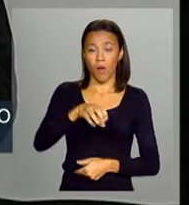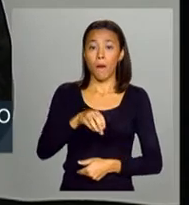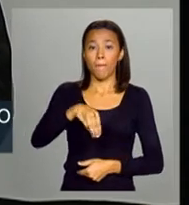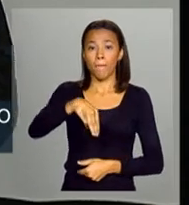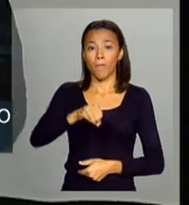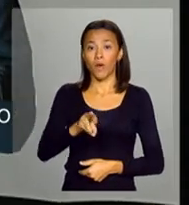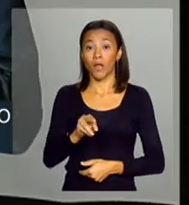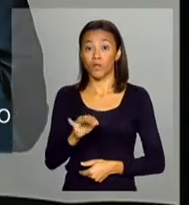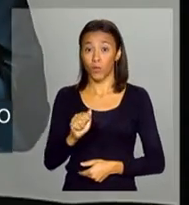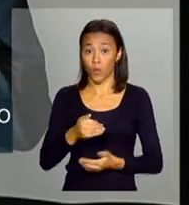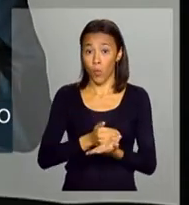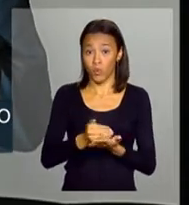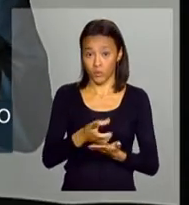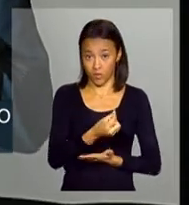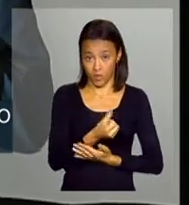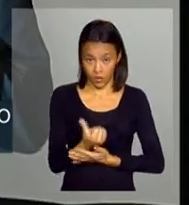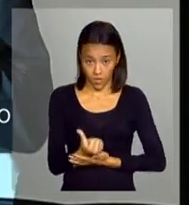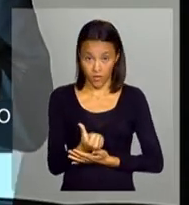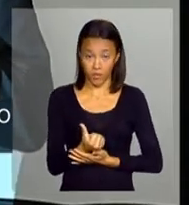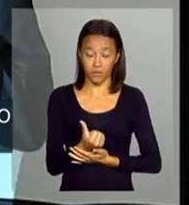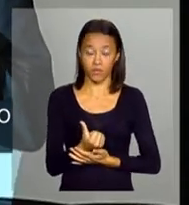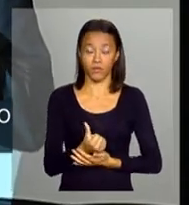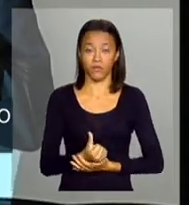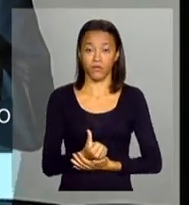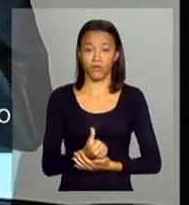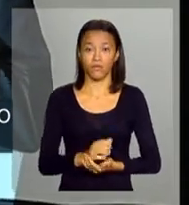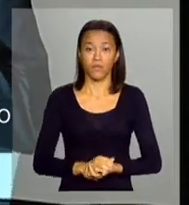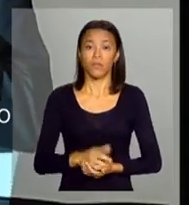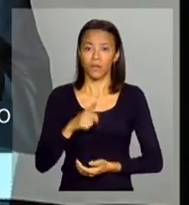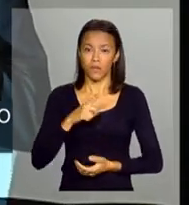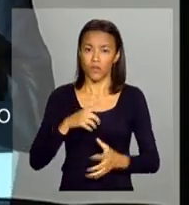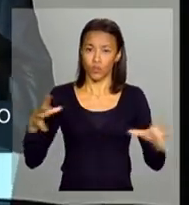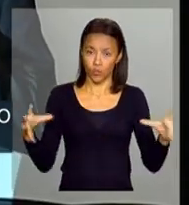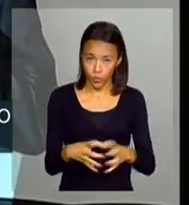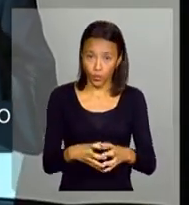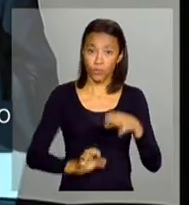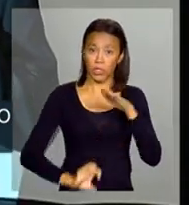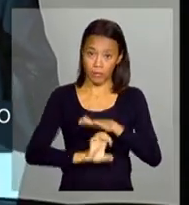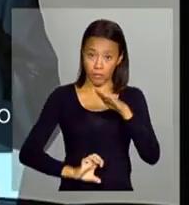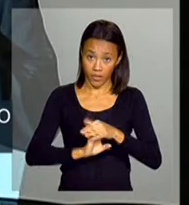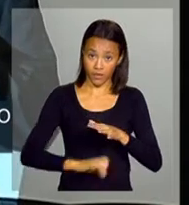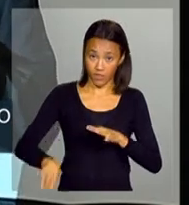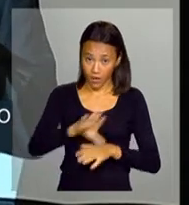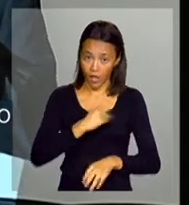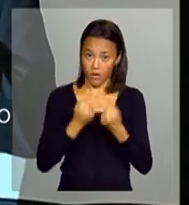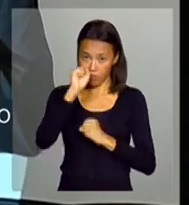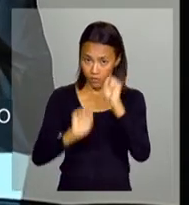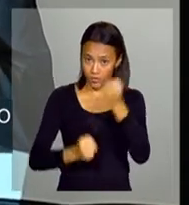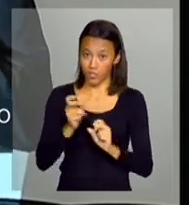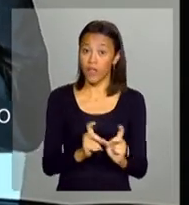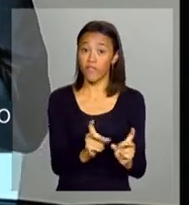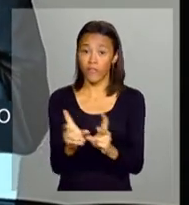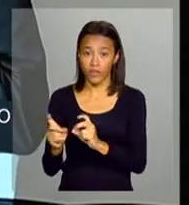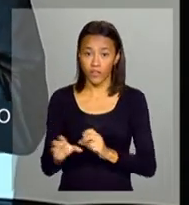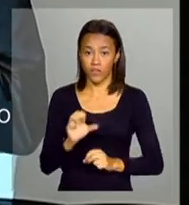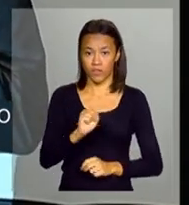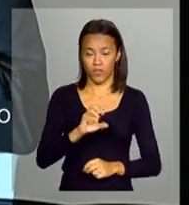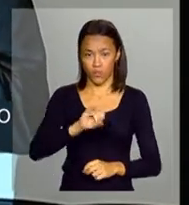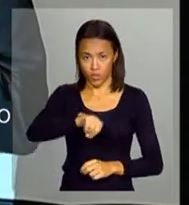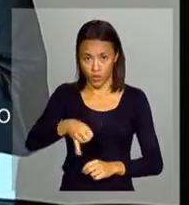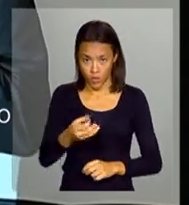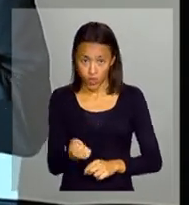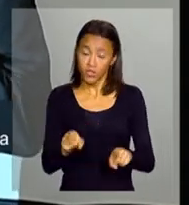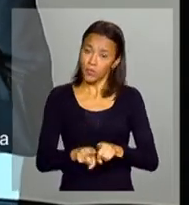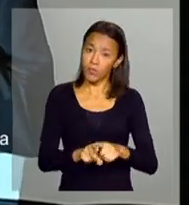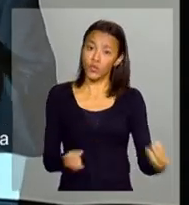em 2006, ele une empresas do setor de soja, grandes comercializadores de soja e